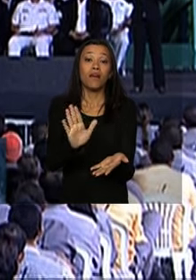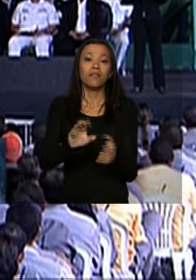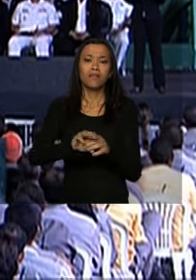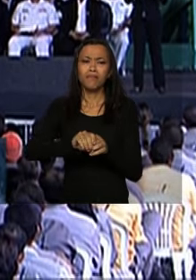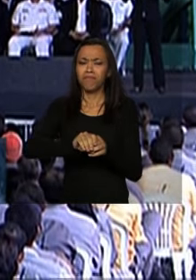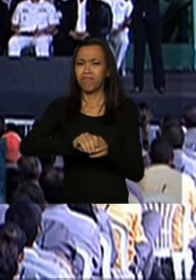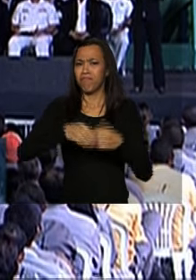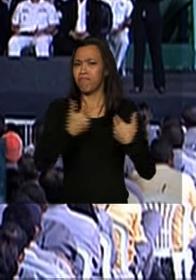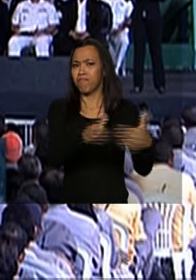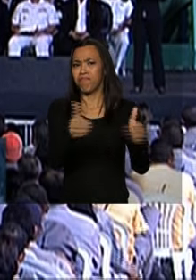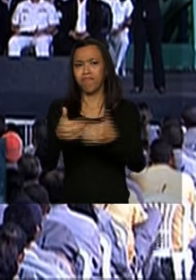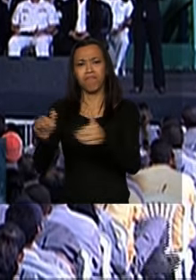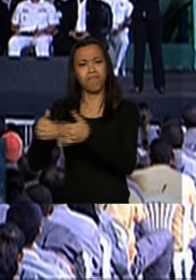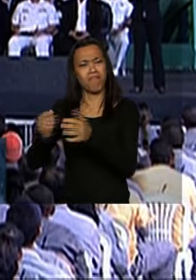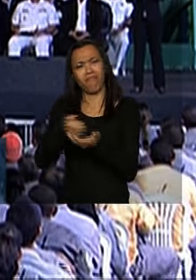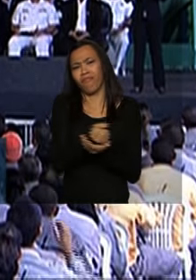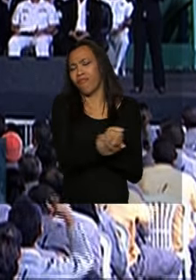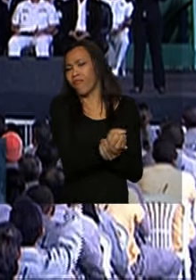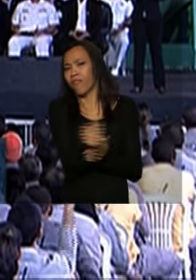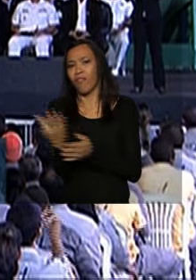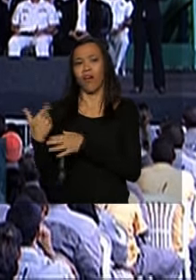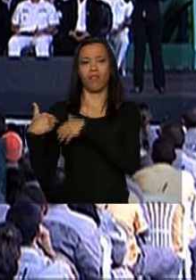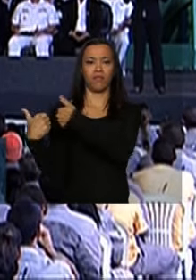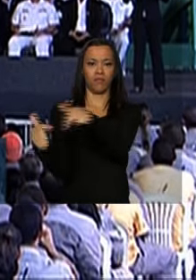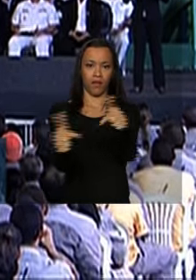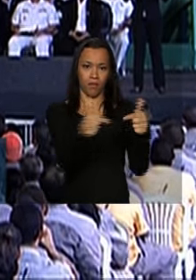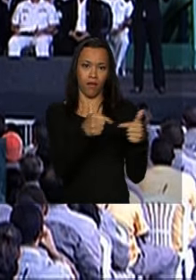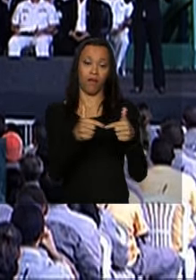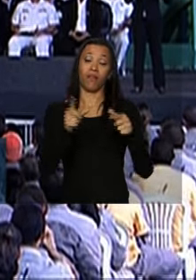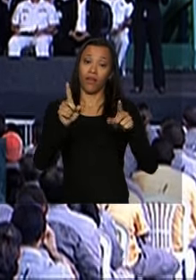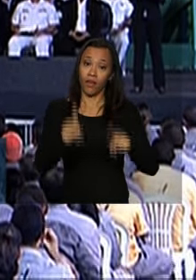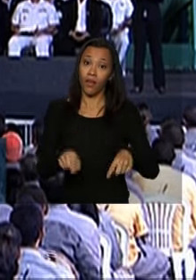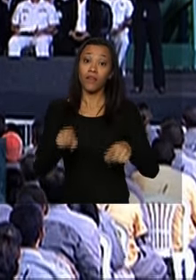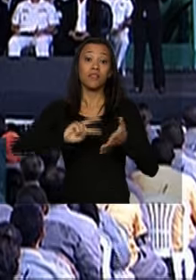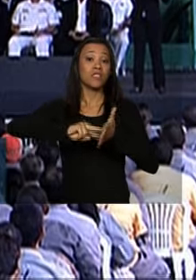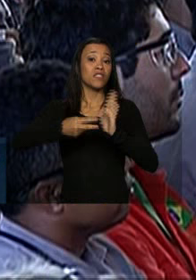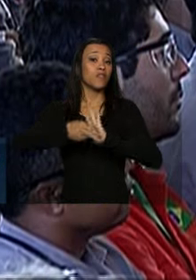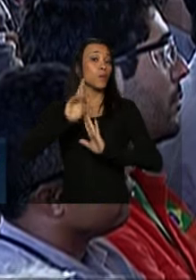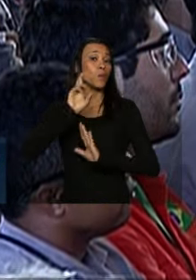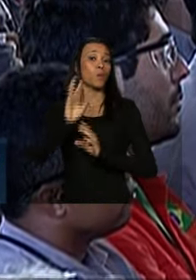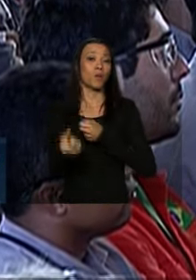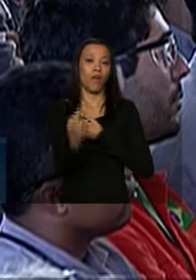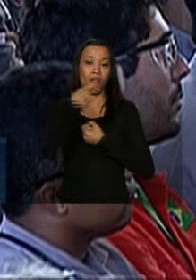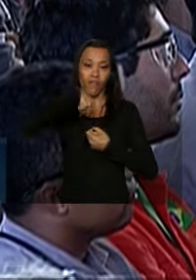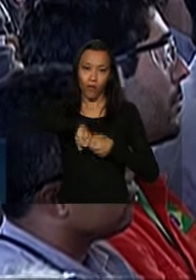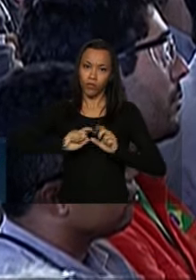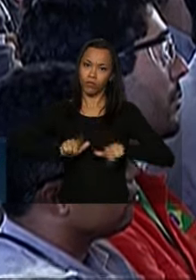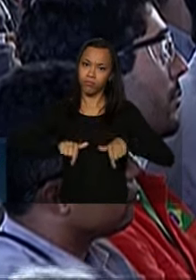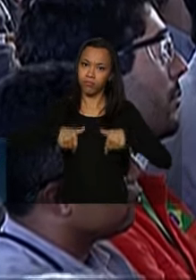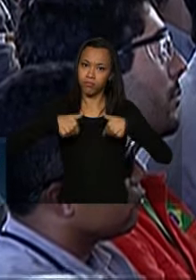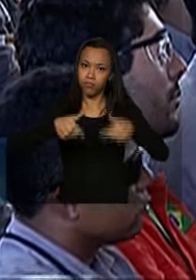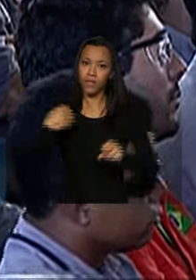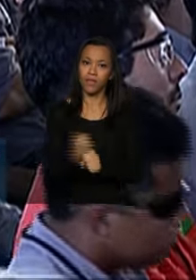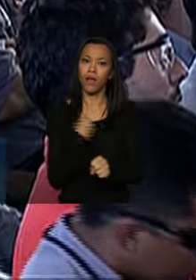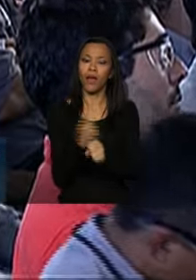milhares de empregos e continuidade desse empreendimento, que é símbolo da retomada naval, da indústria naval brasileira. Agradeço o nosso